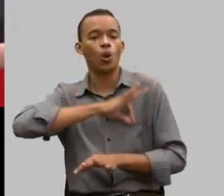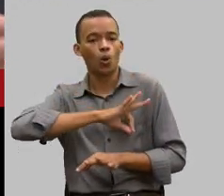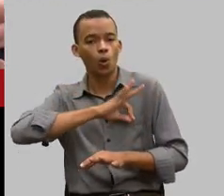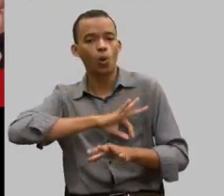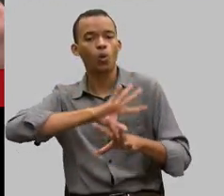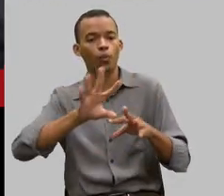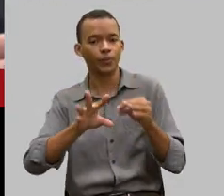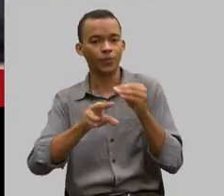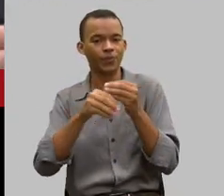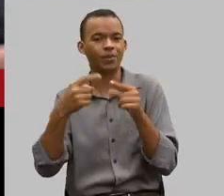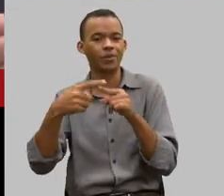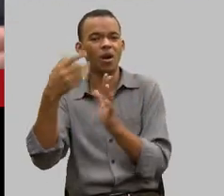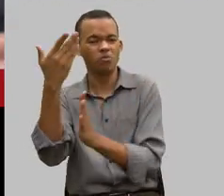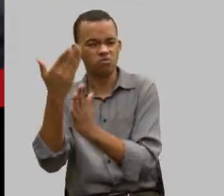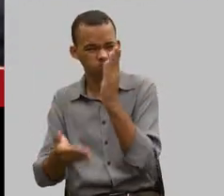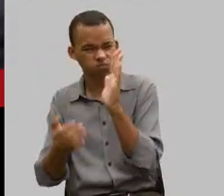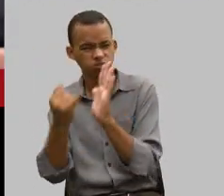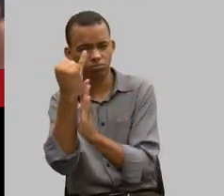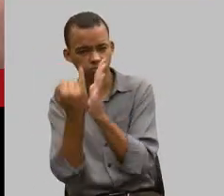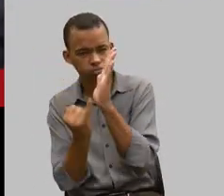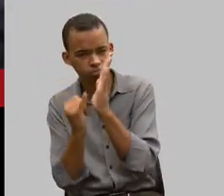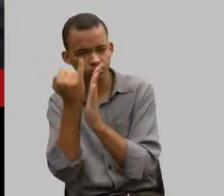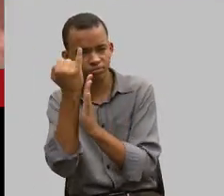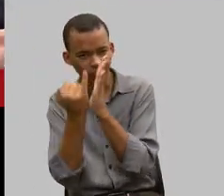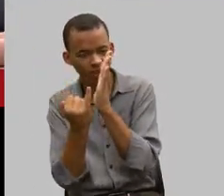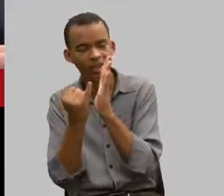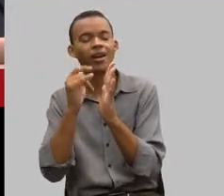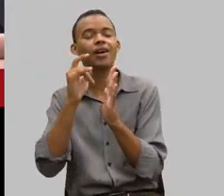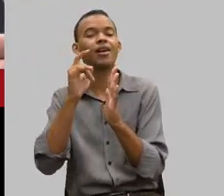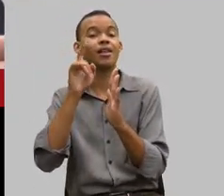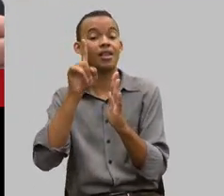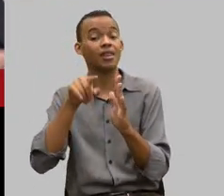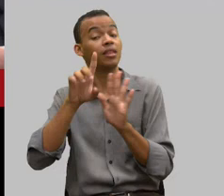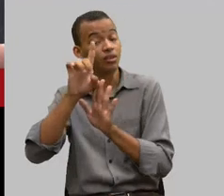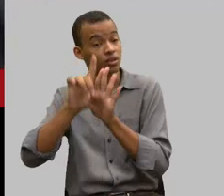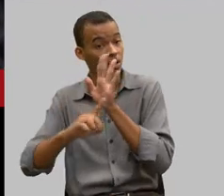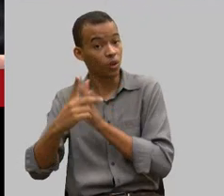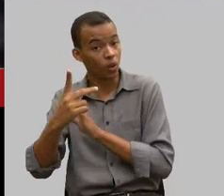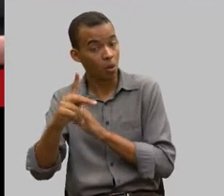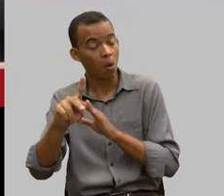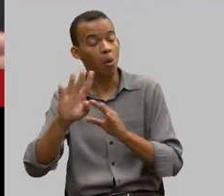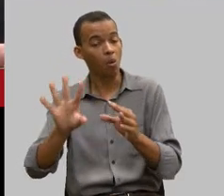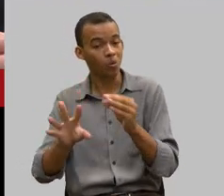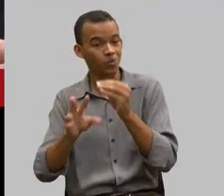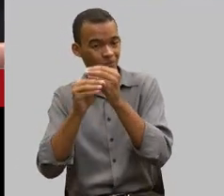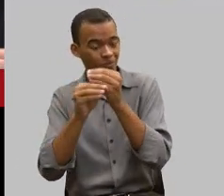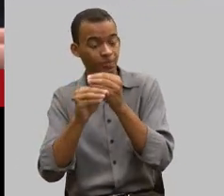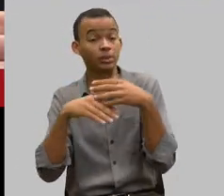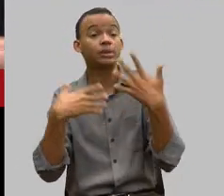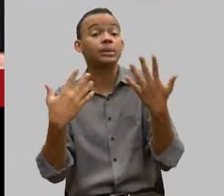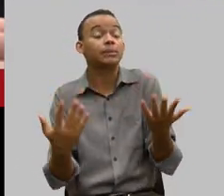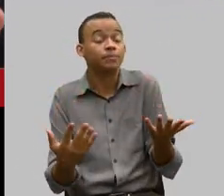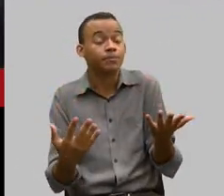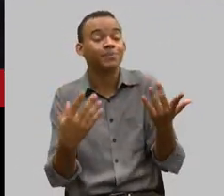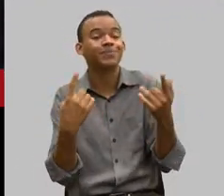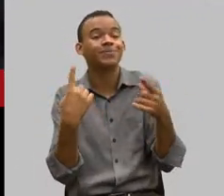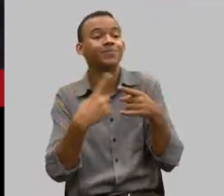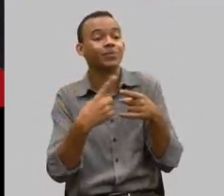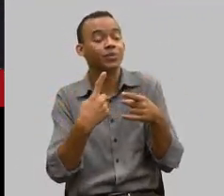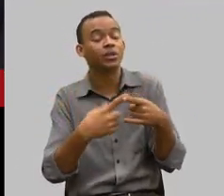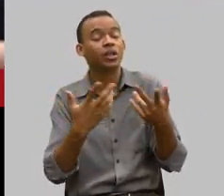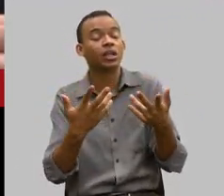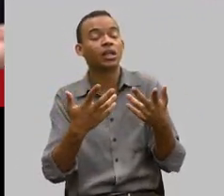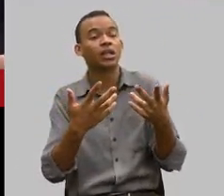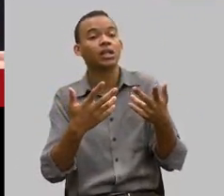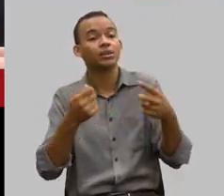inflacionária que é direito do servidor da segurança pela perda inflacionária por então Deputado Gustavo aladas não ouvi